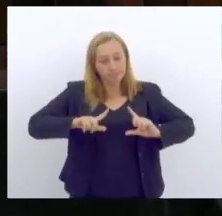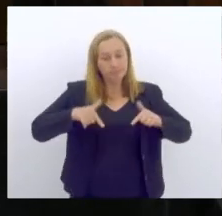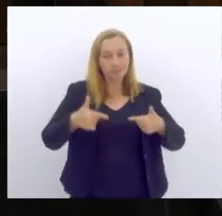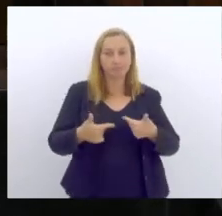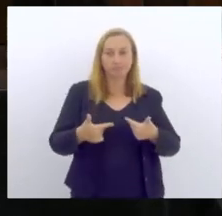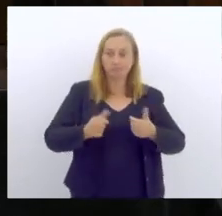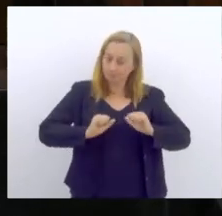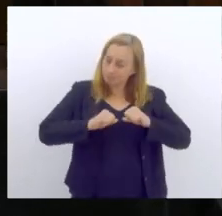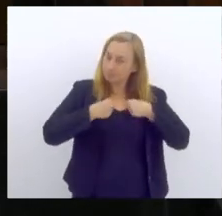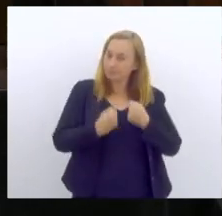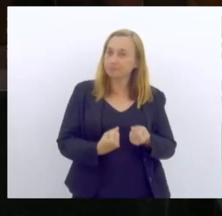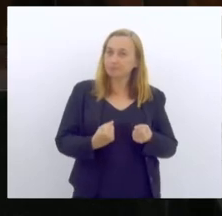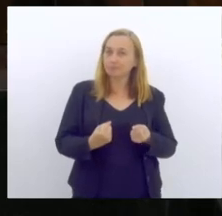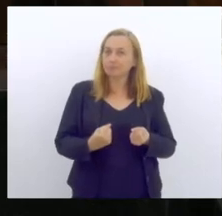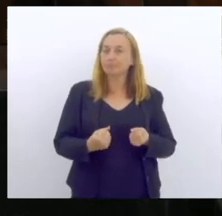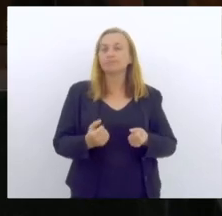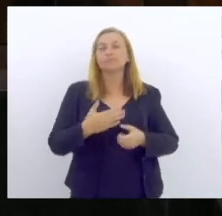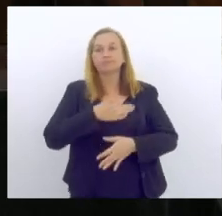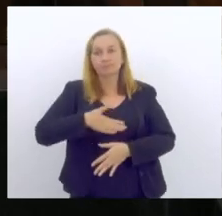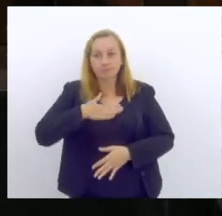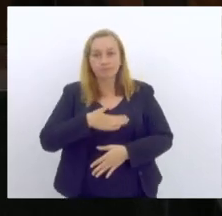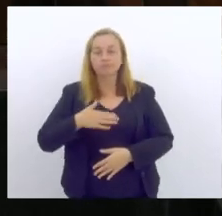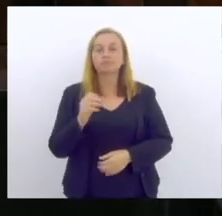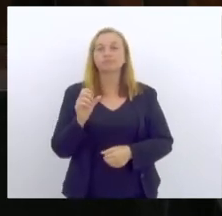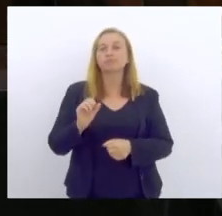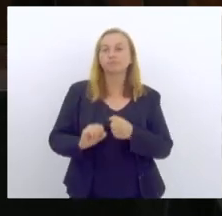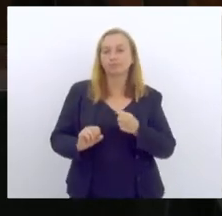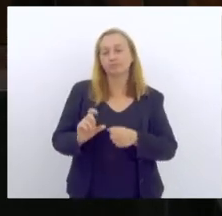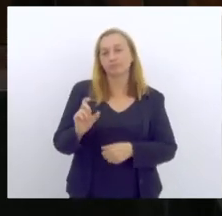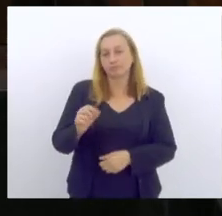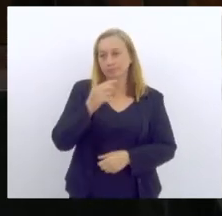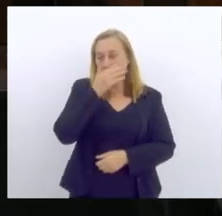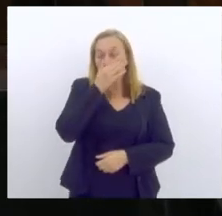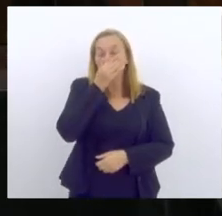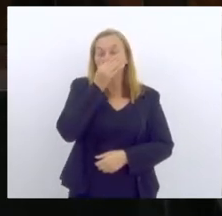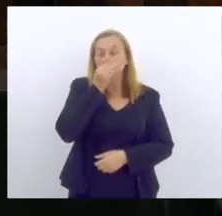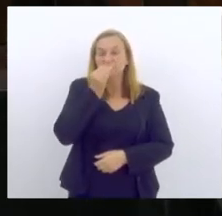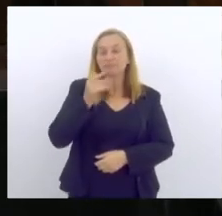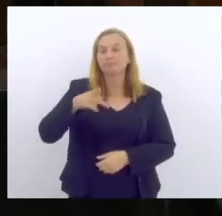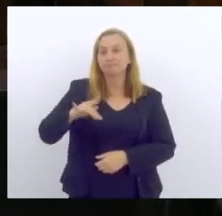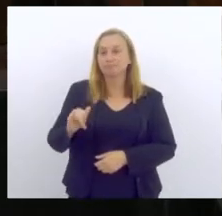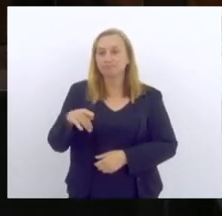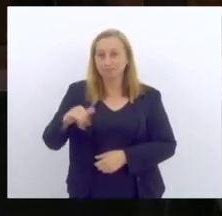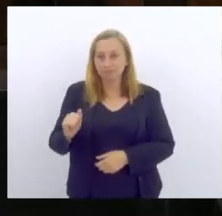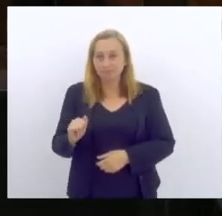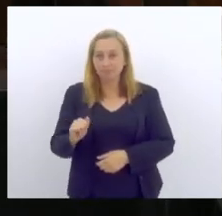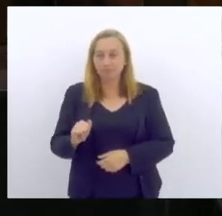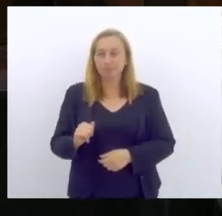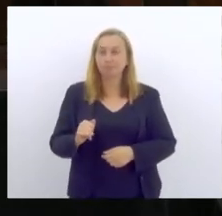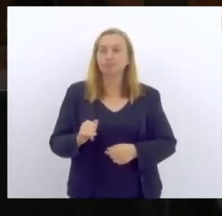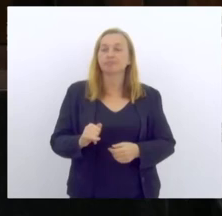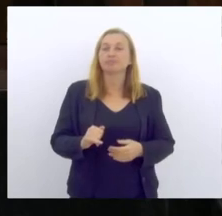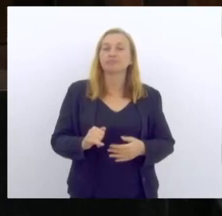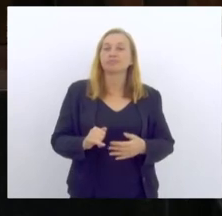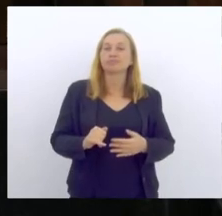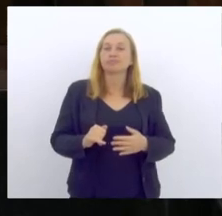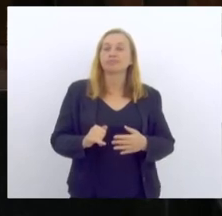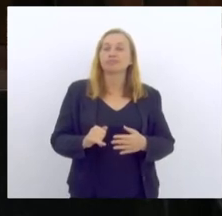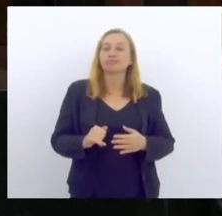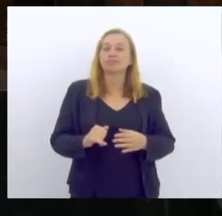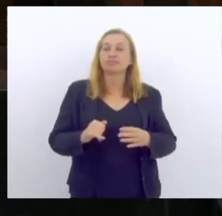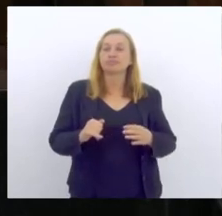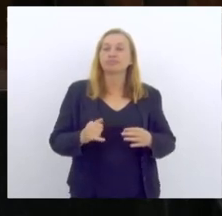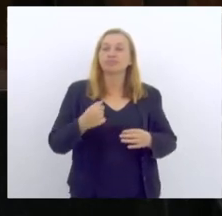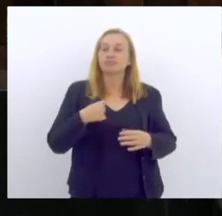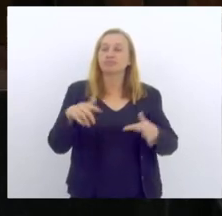dedicada gostando daquilo que você tá fazendo e portanto papai preencheu todos esses requisitos e eu fico muito